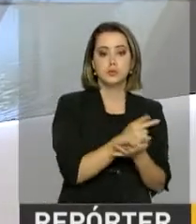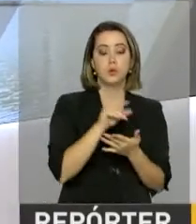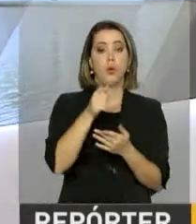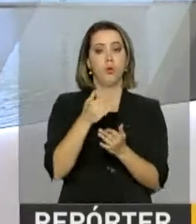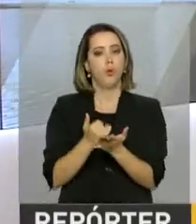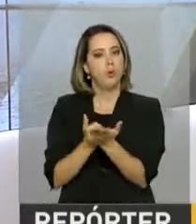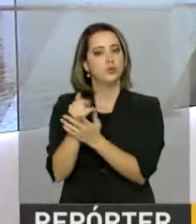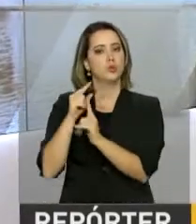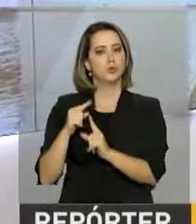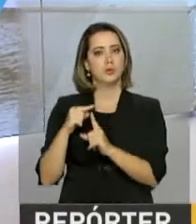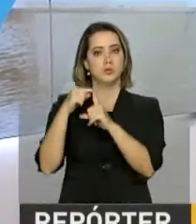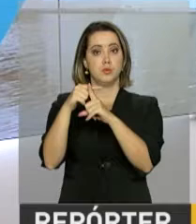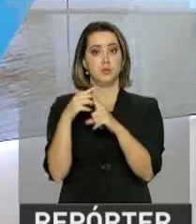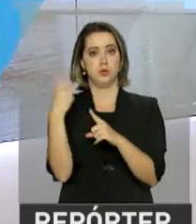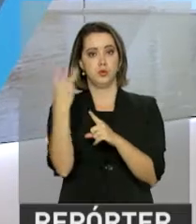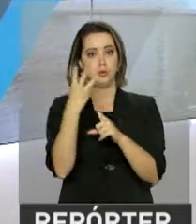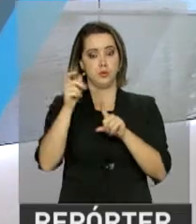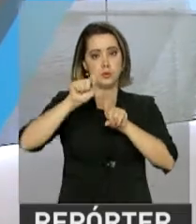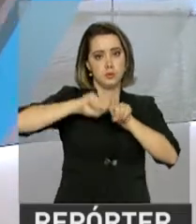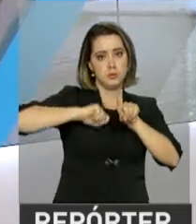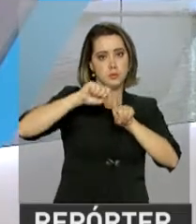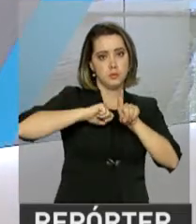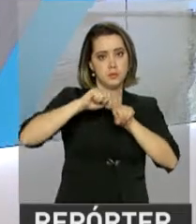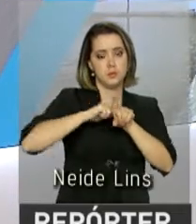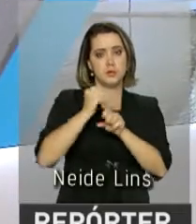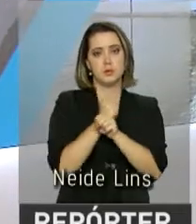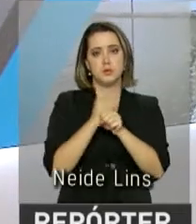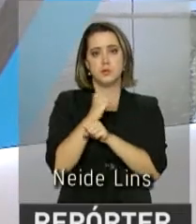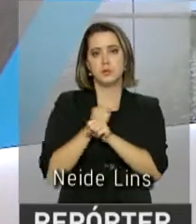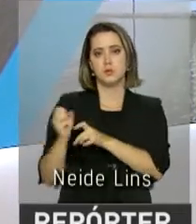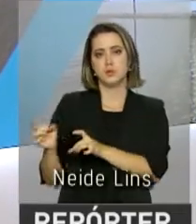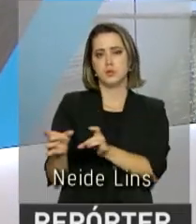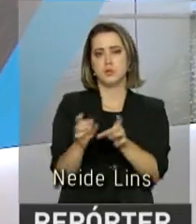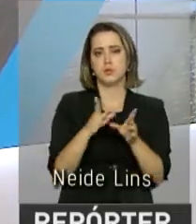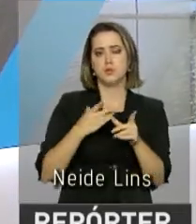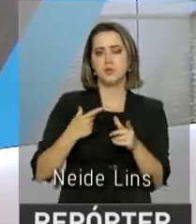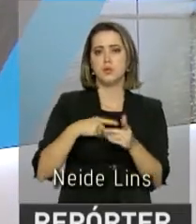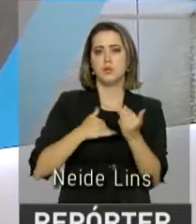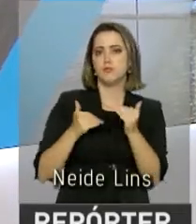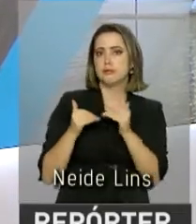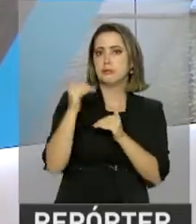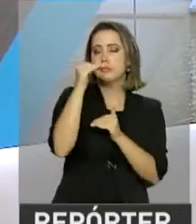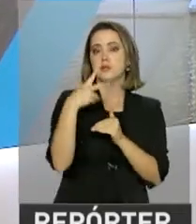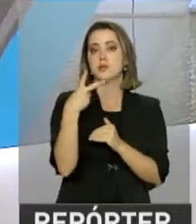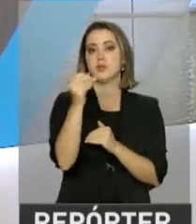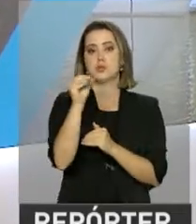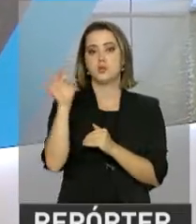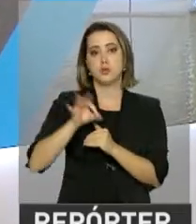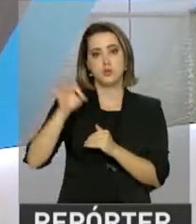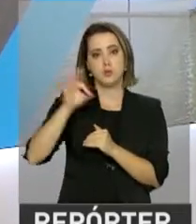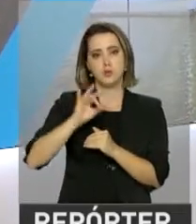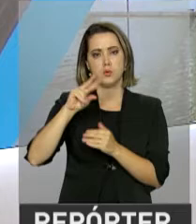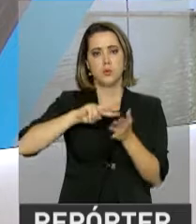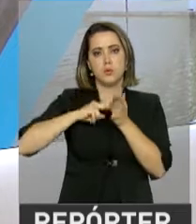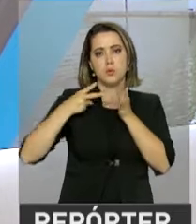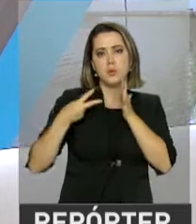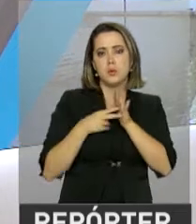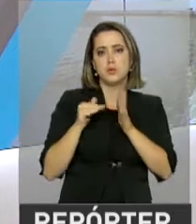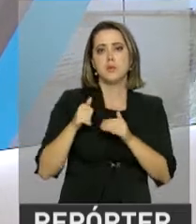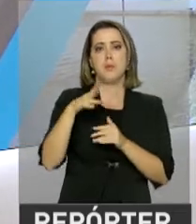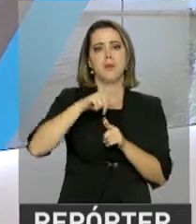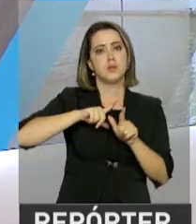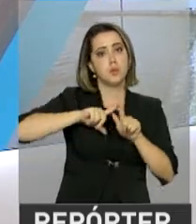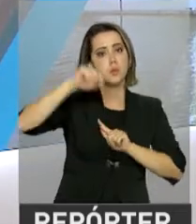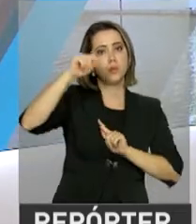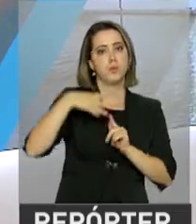nos três primeiros meses do ano as exportações registraram um crescimento de mais de 20% isso significou mais um